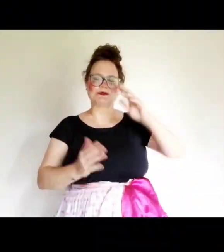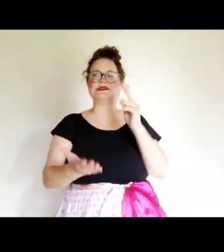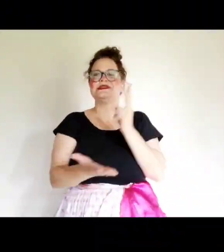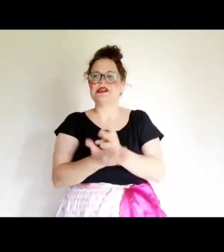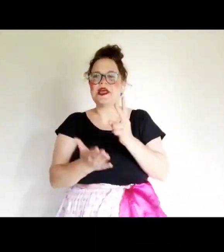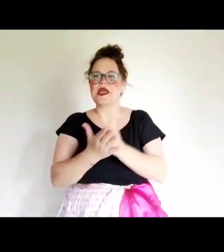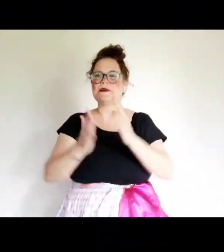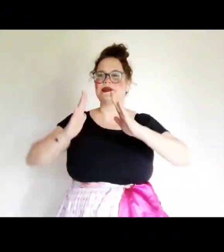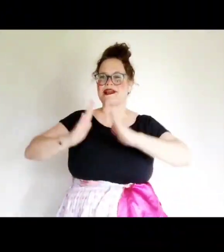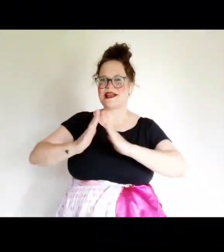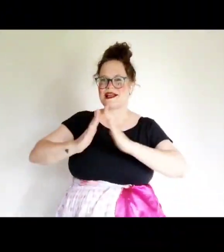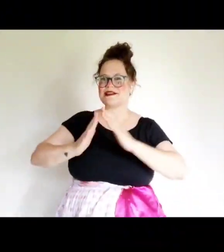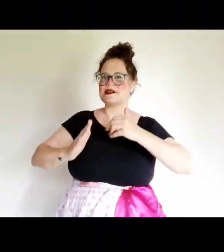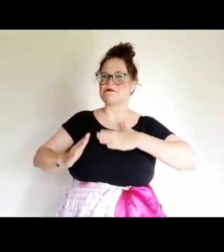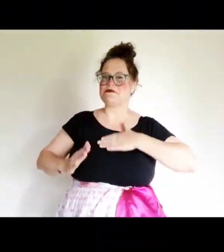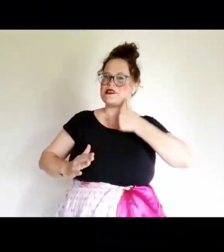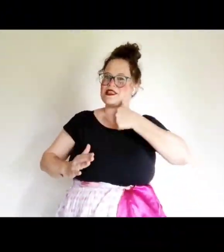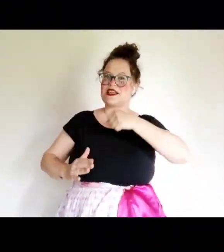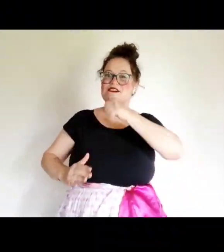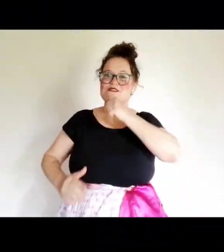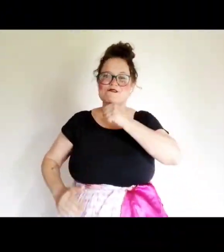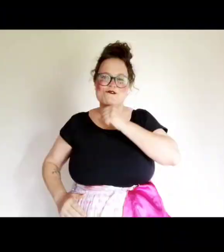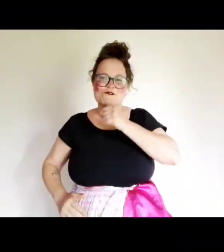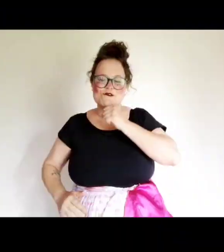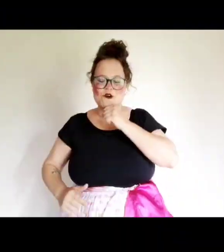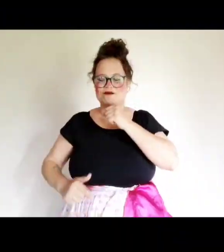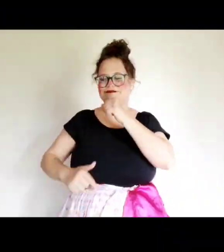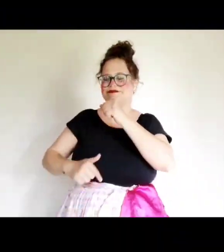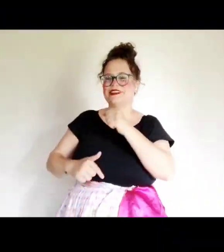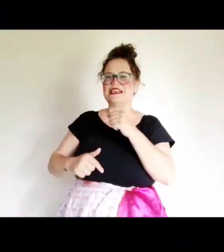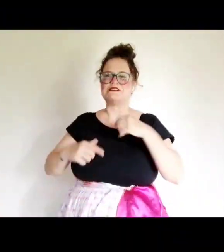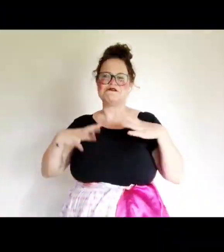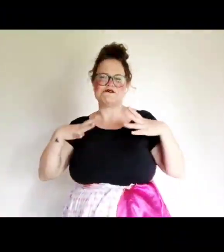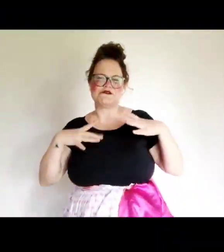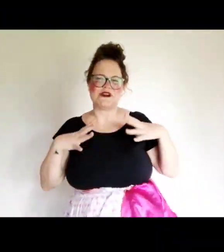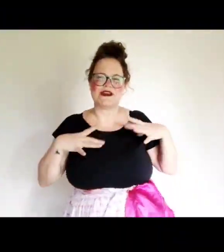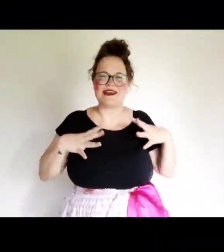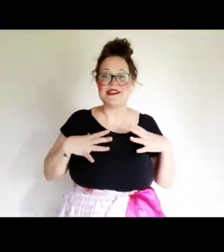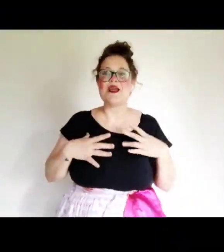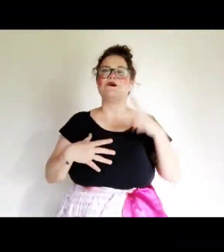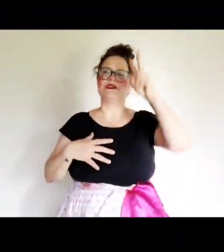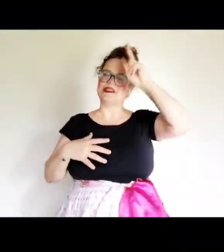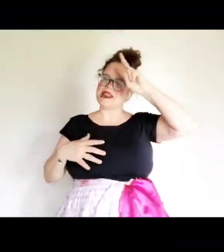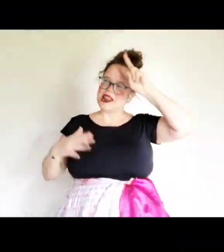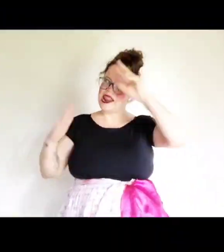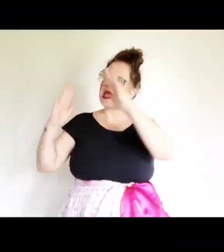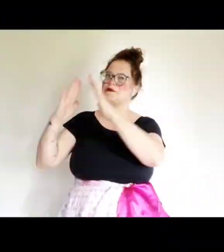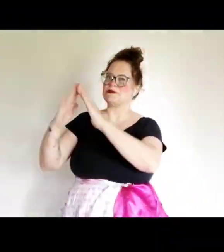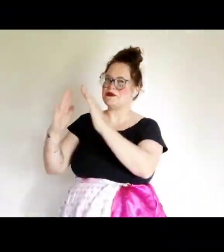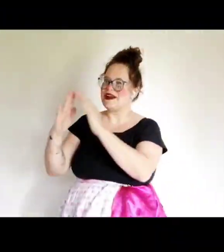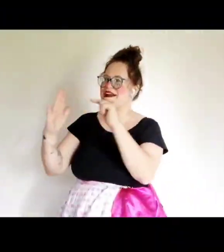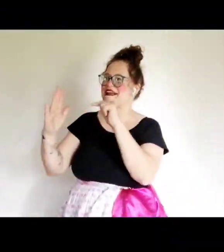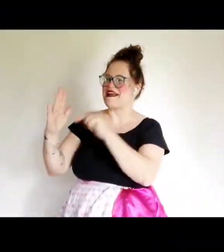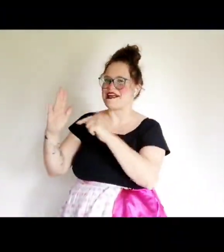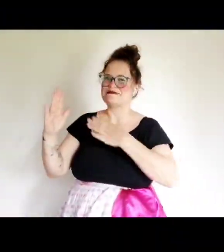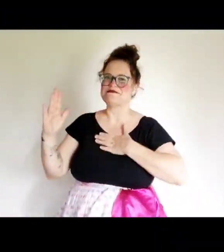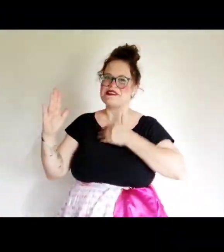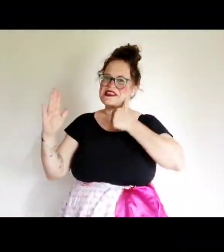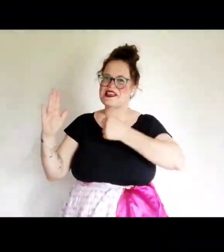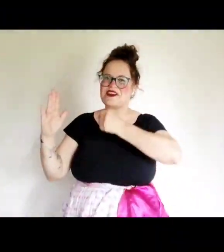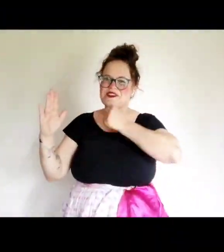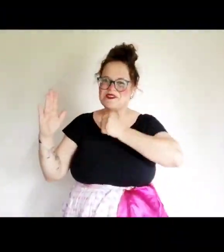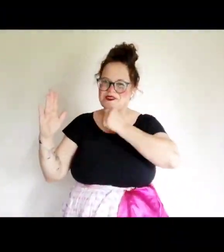na casa da minha vozinha. Eu amava. Eu lembro dessa casa, até hoje eu sonho com a casa da